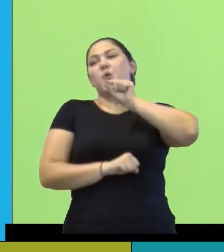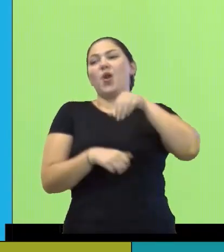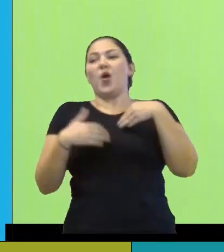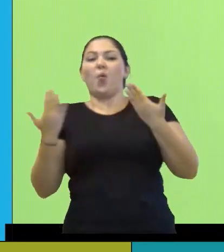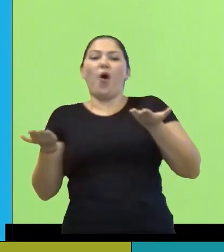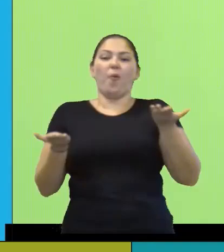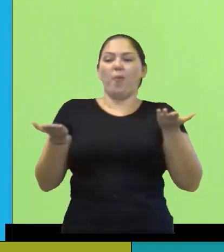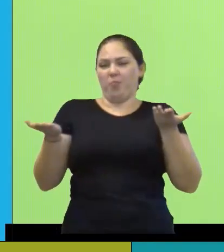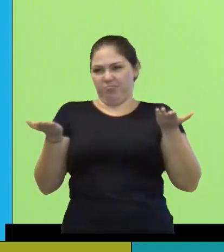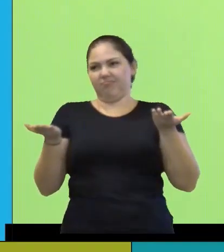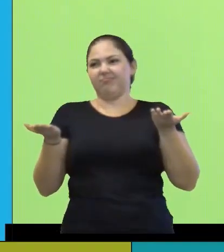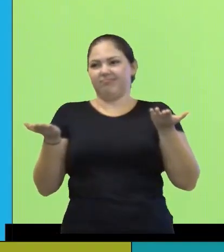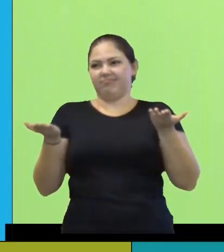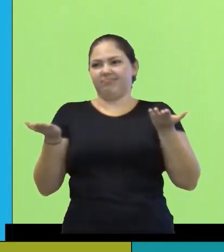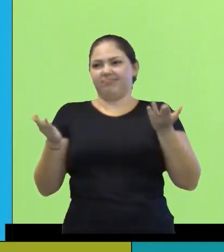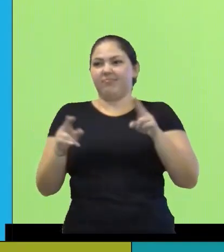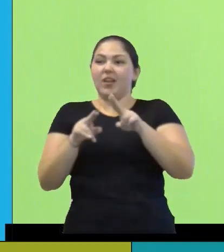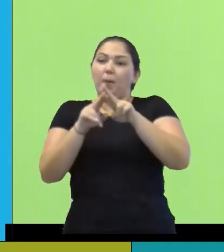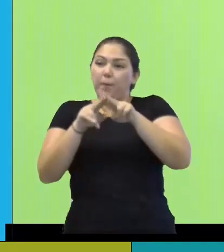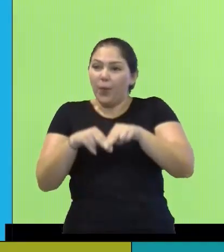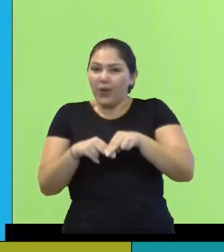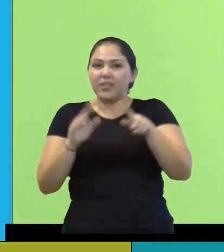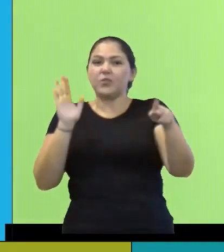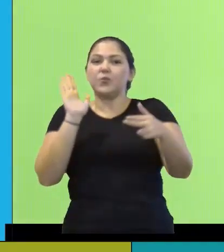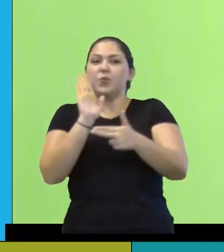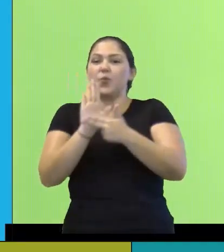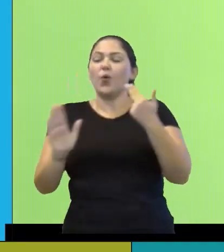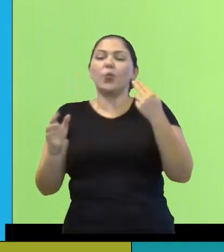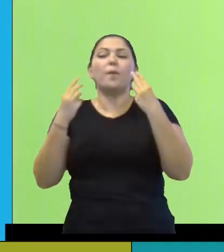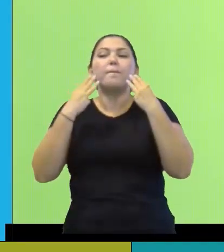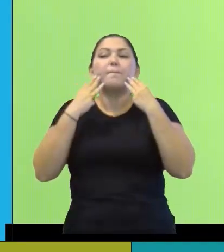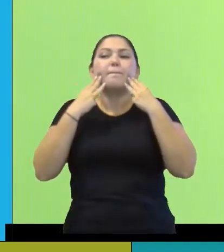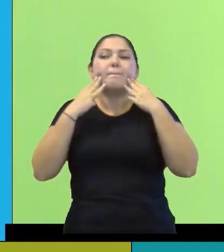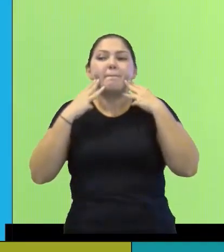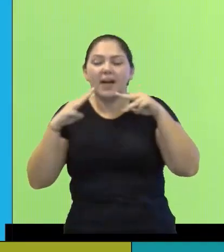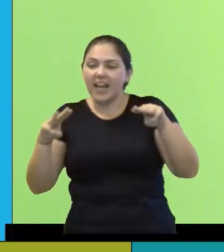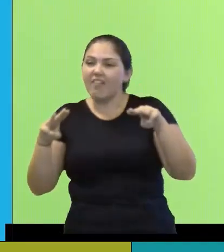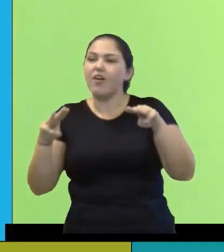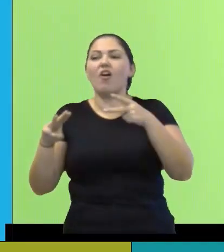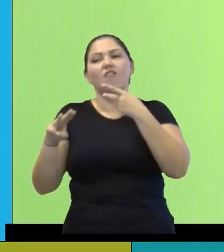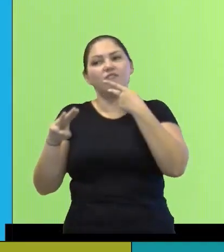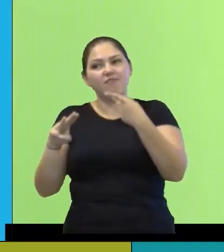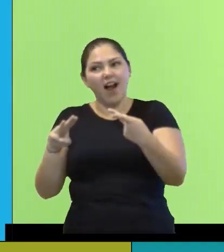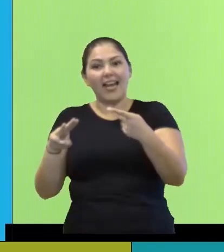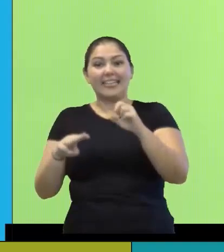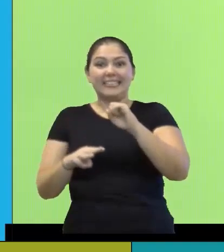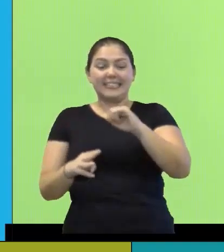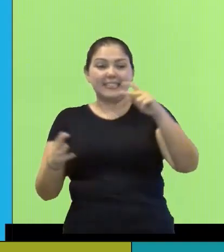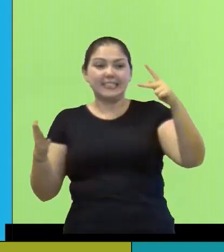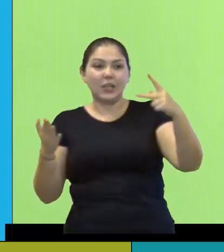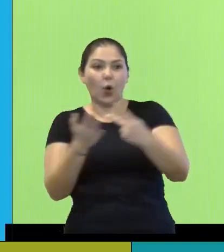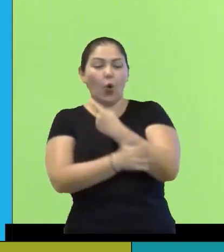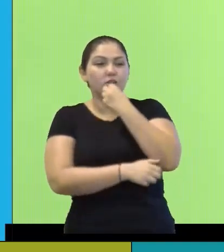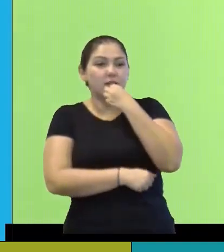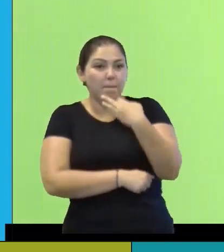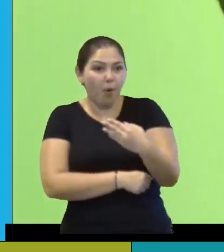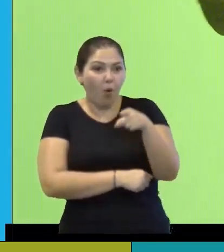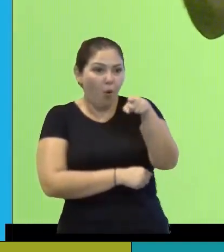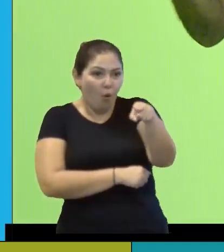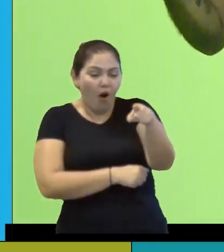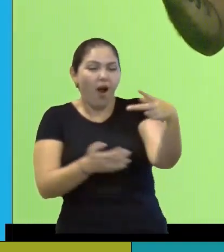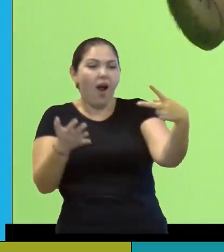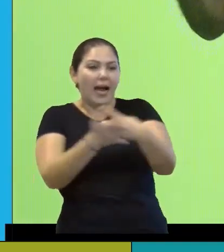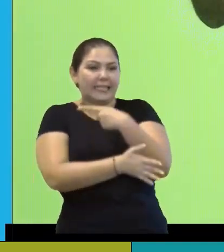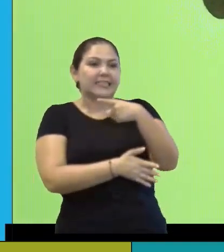Maquiavel, o bom governante é aquele que sabe fazer bom uso das oportunidades, sabe fazer